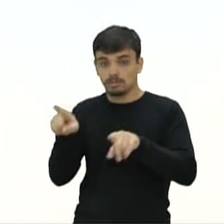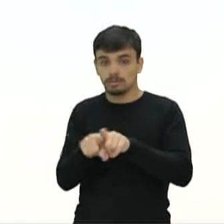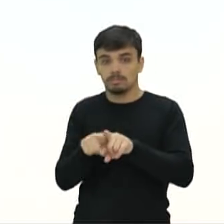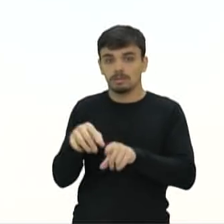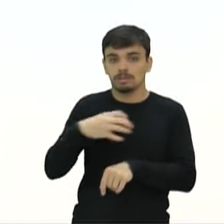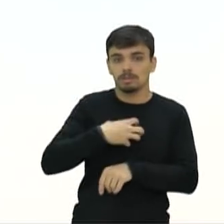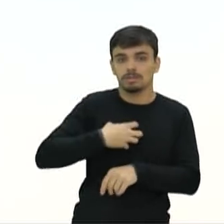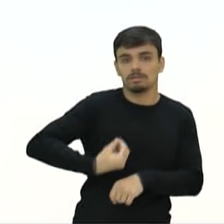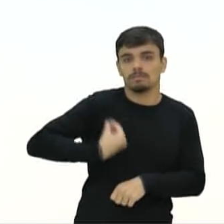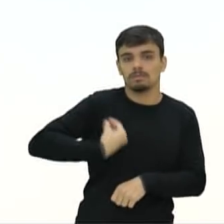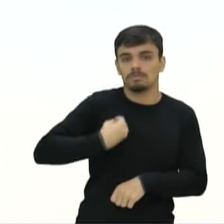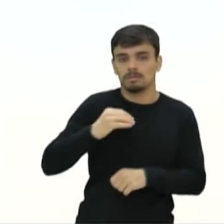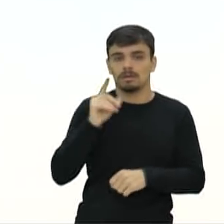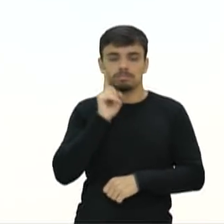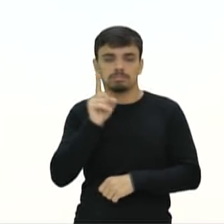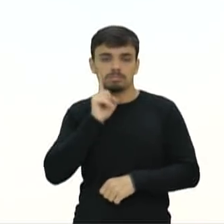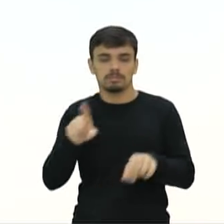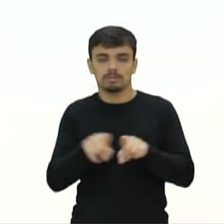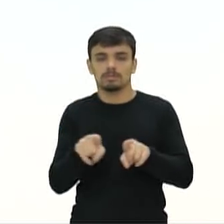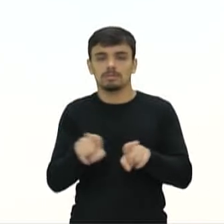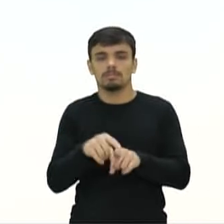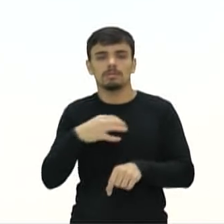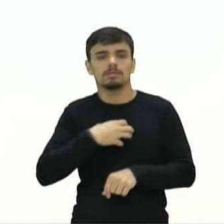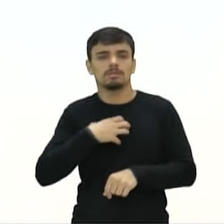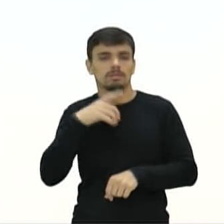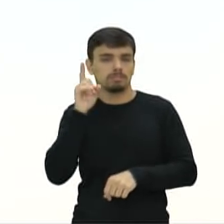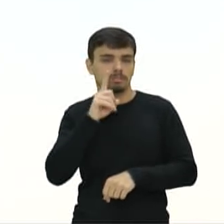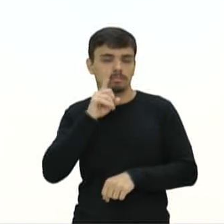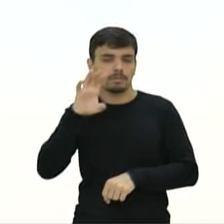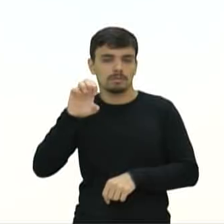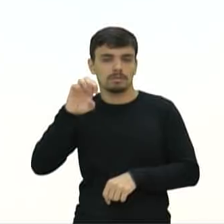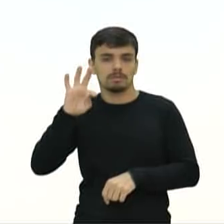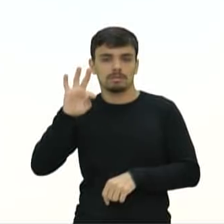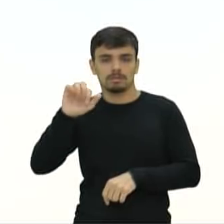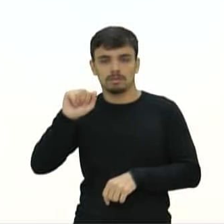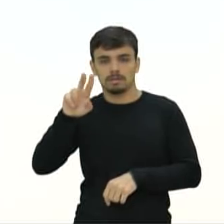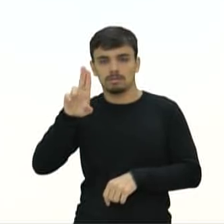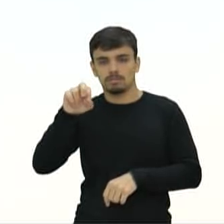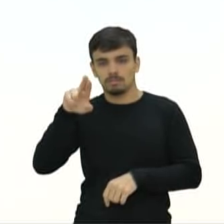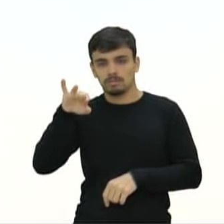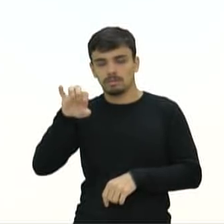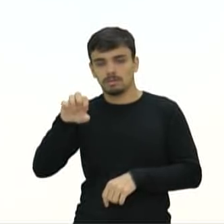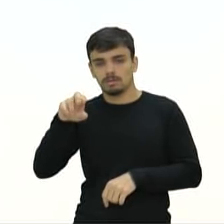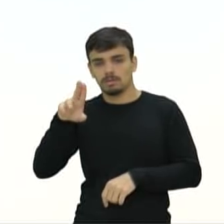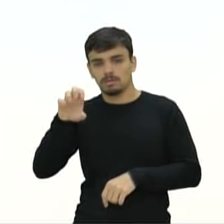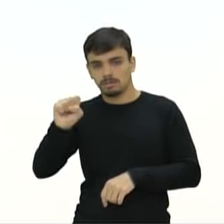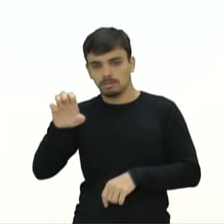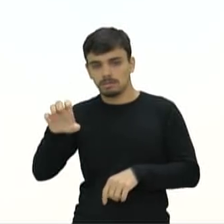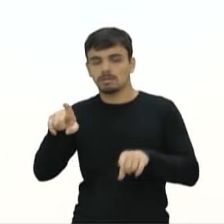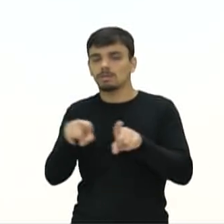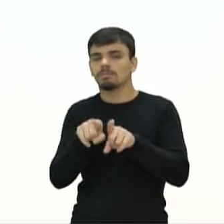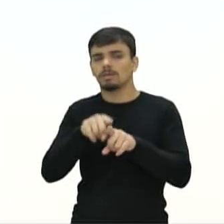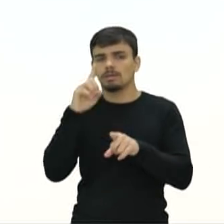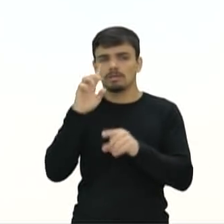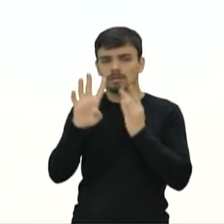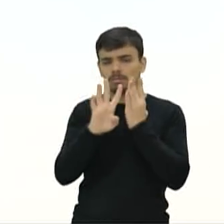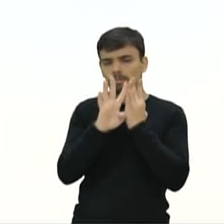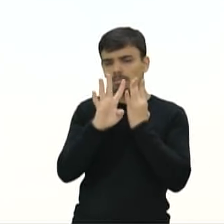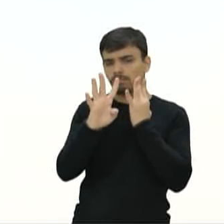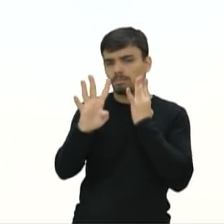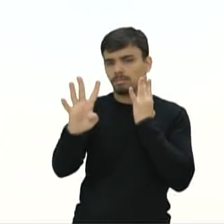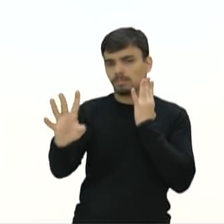de viver americano, o jeito de viver estadunidense. Só que observe que na frente você tem uma fila com